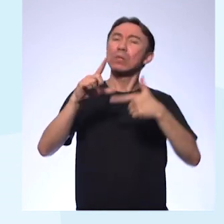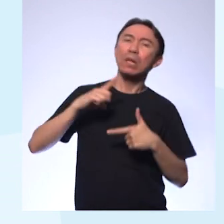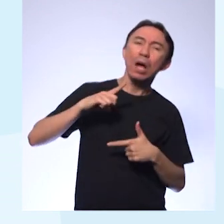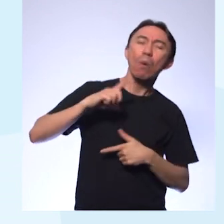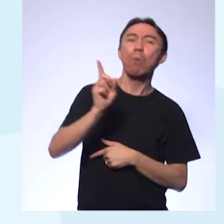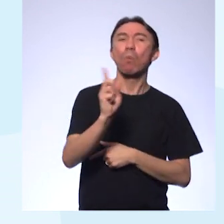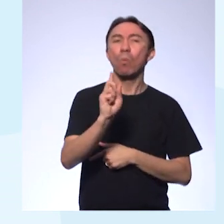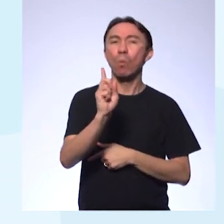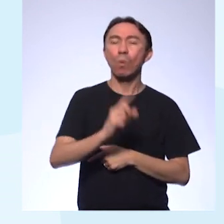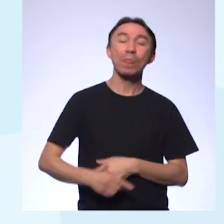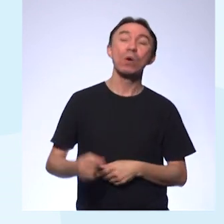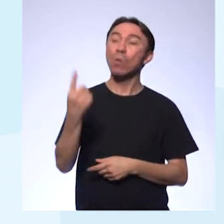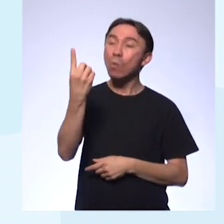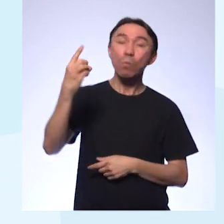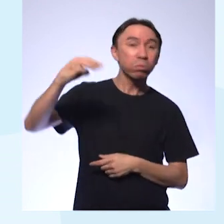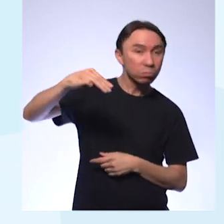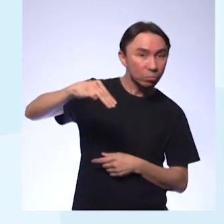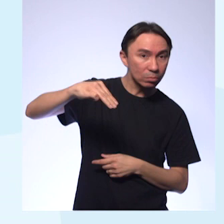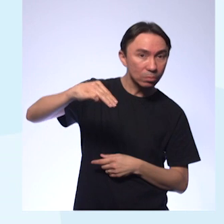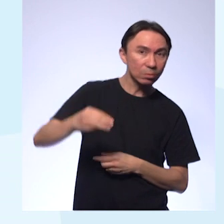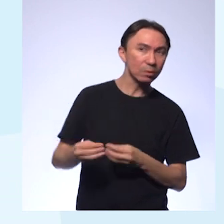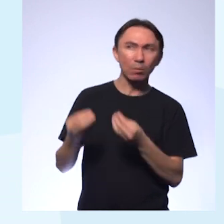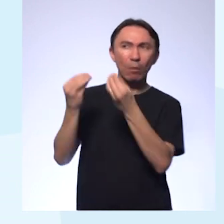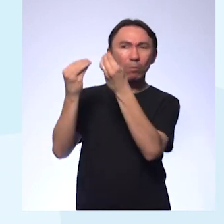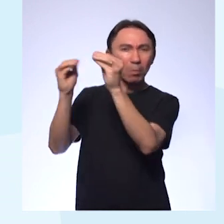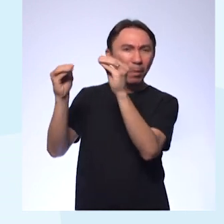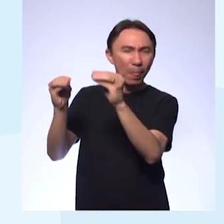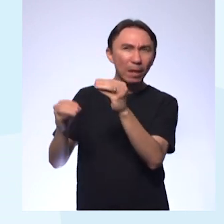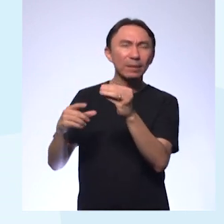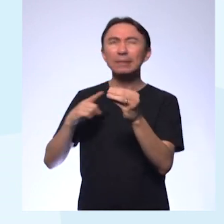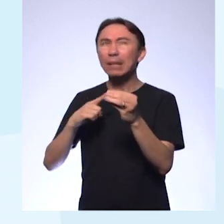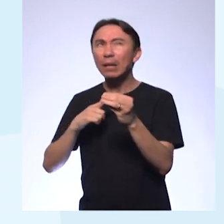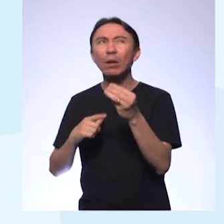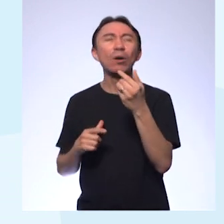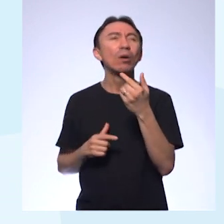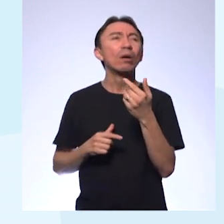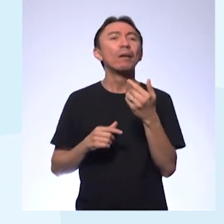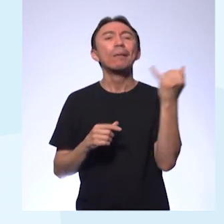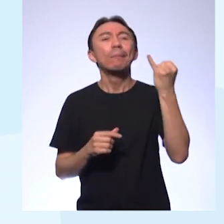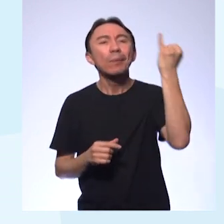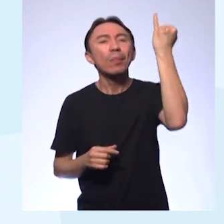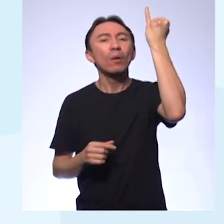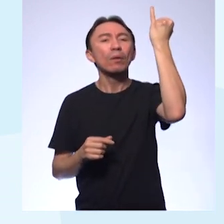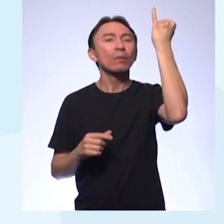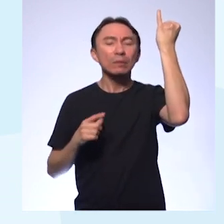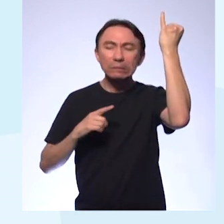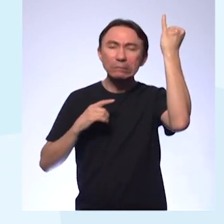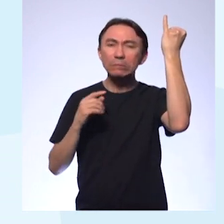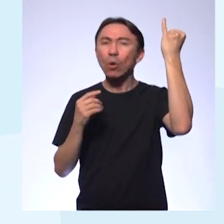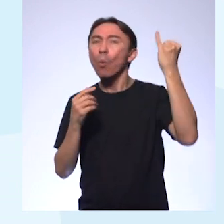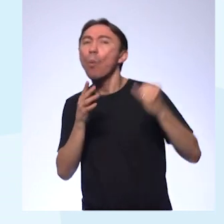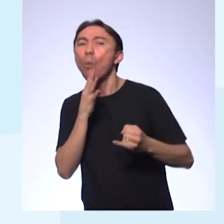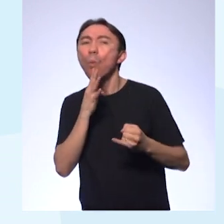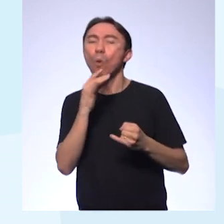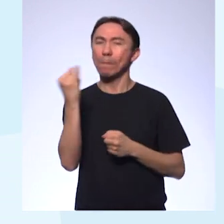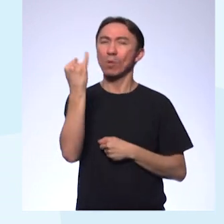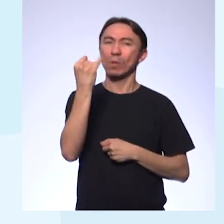vou dar um minutinho para vocês colocarem o que vocês acham, qual é a importância de conhecer um isômero. Vamos lá?